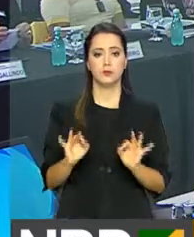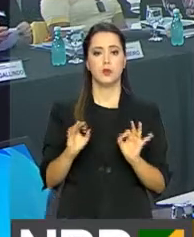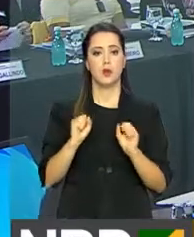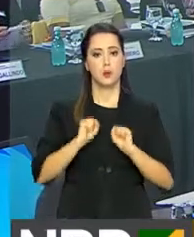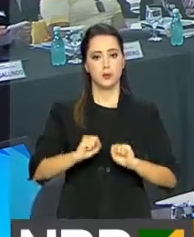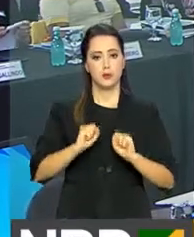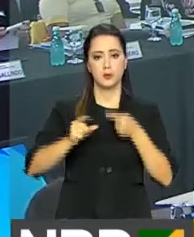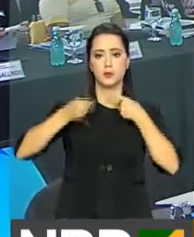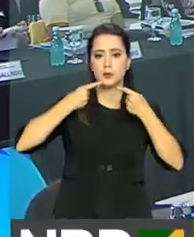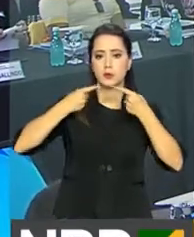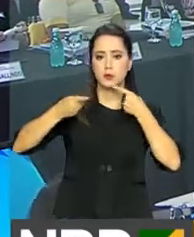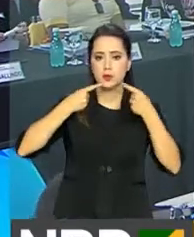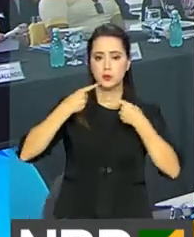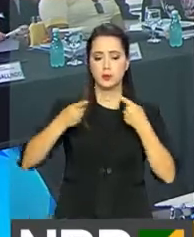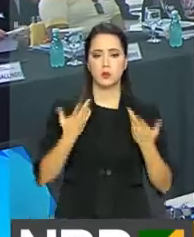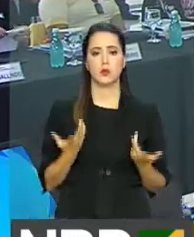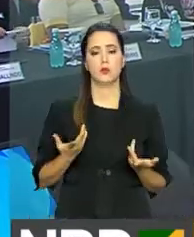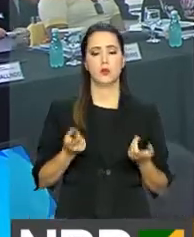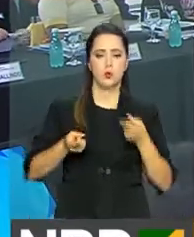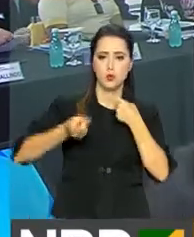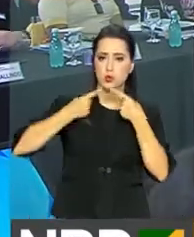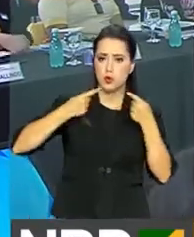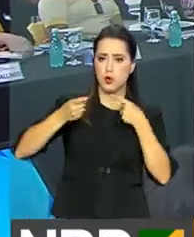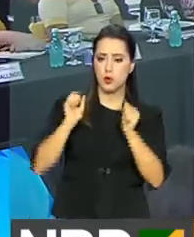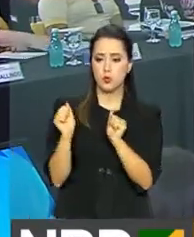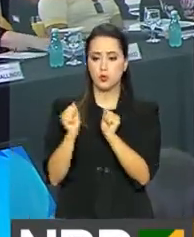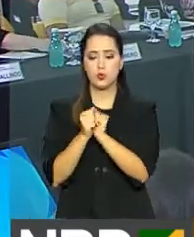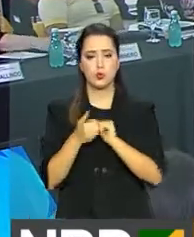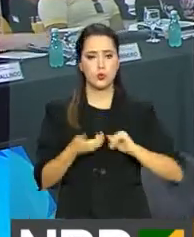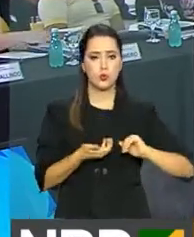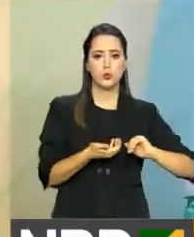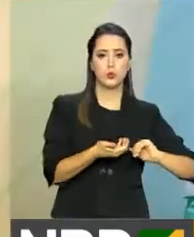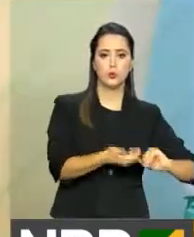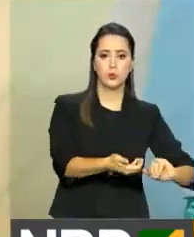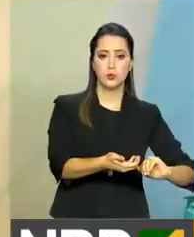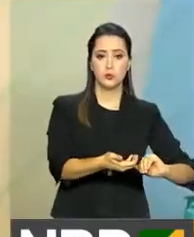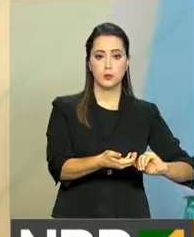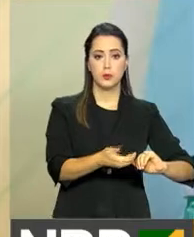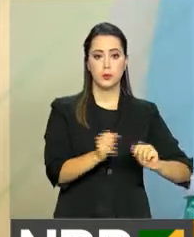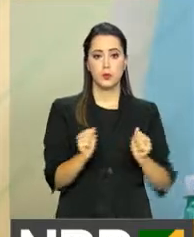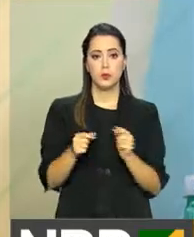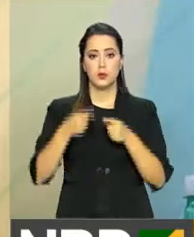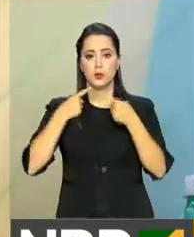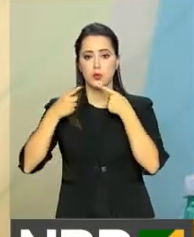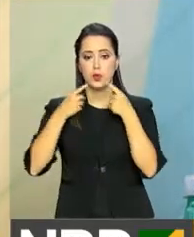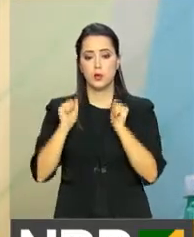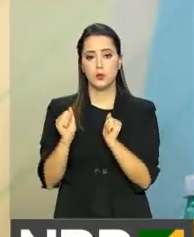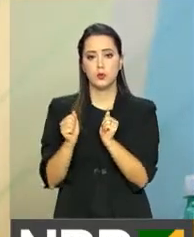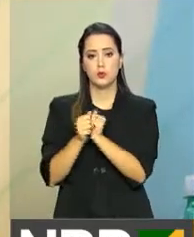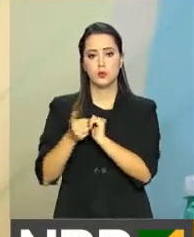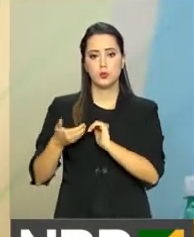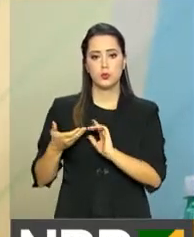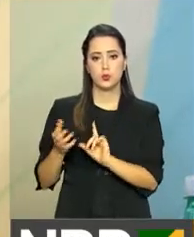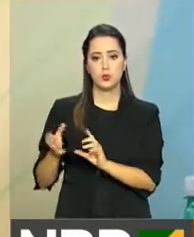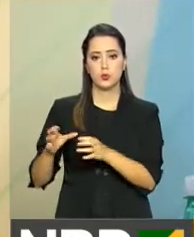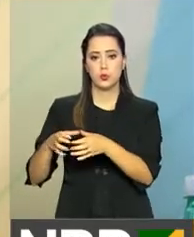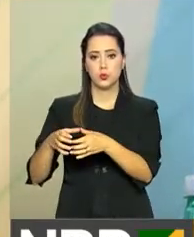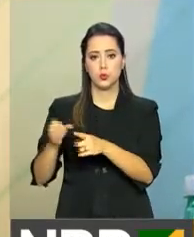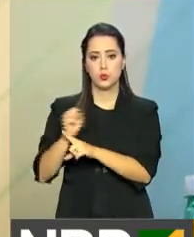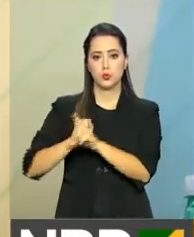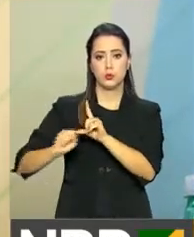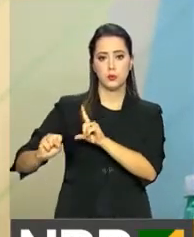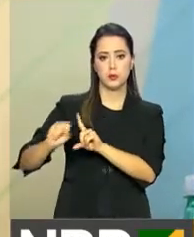hipótese do diabo na diabo com o congresso nacional o diálogo com a sociedade